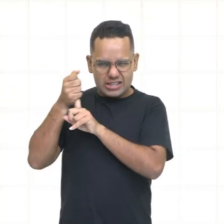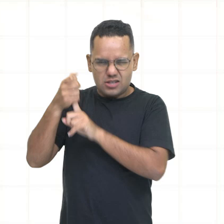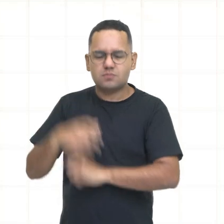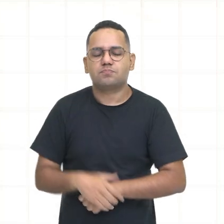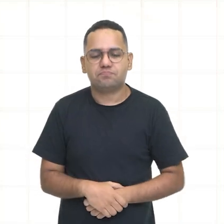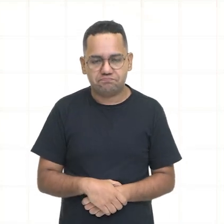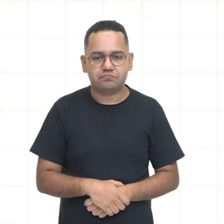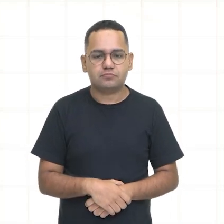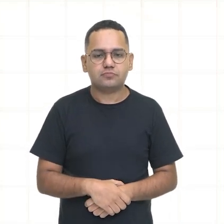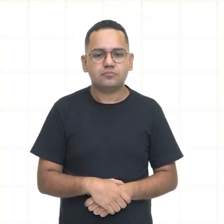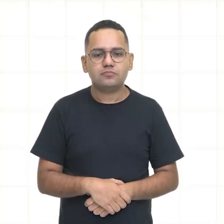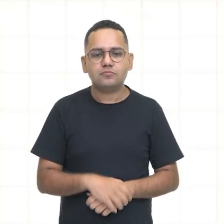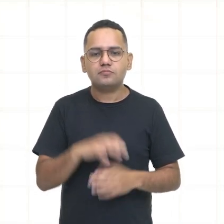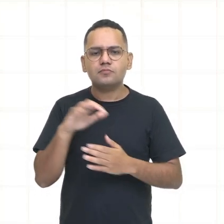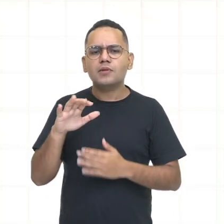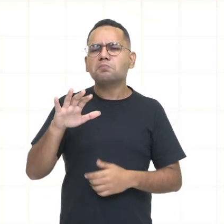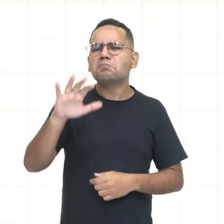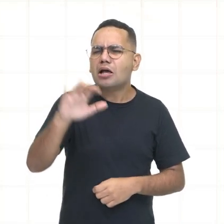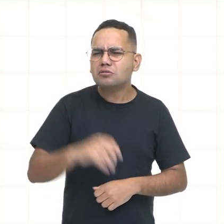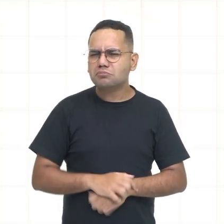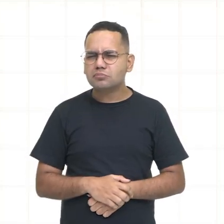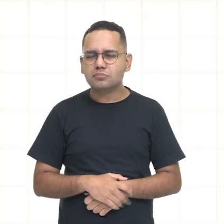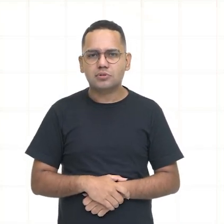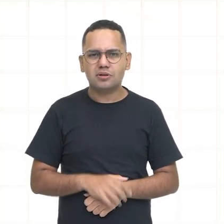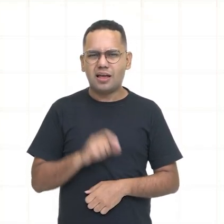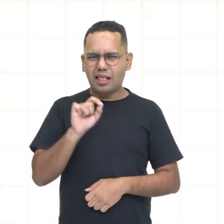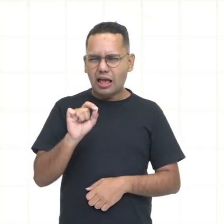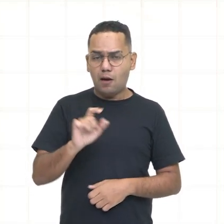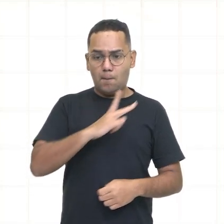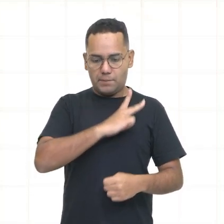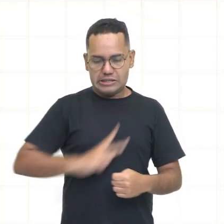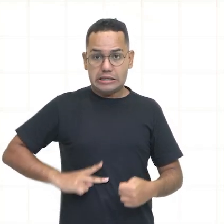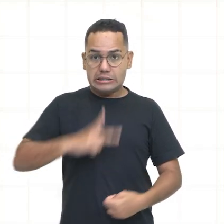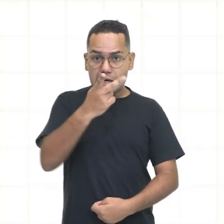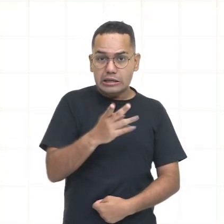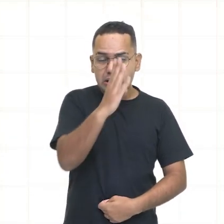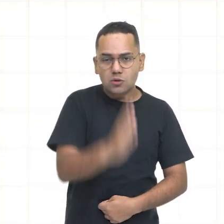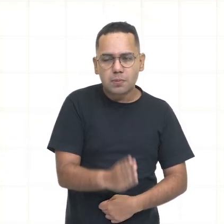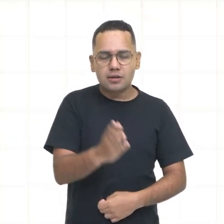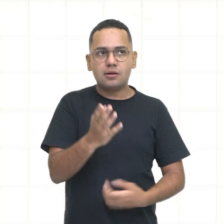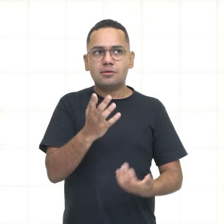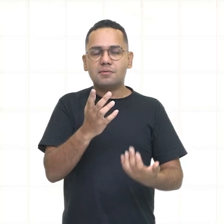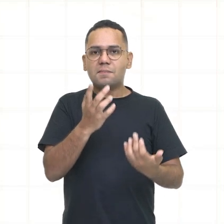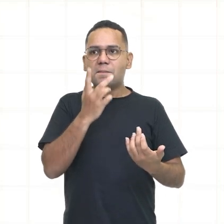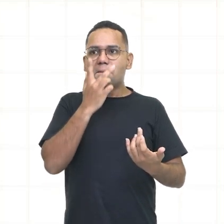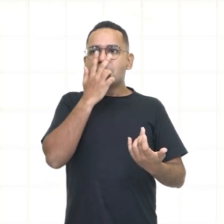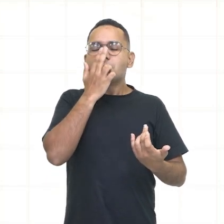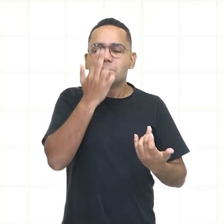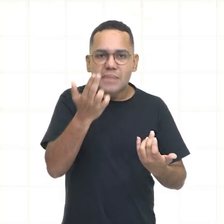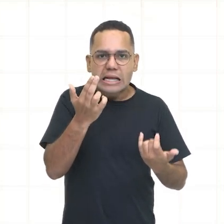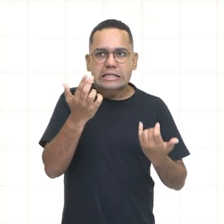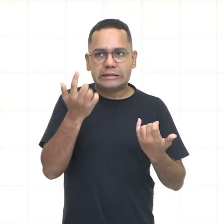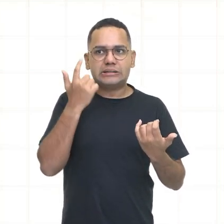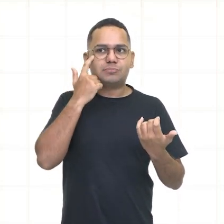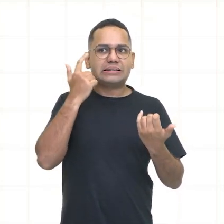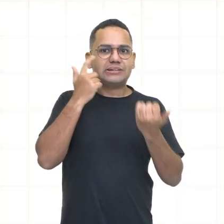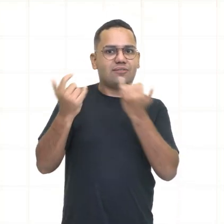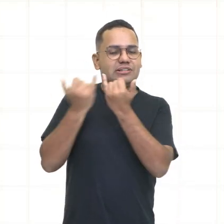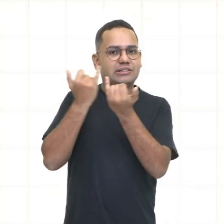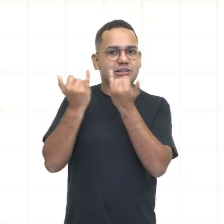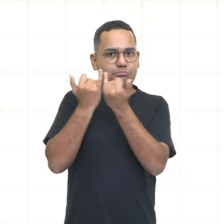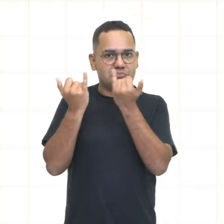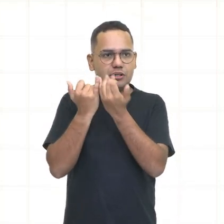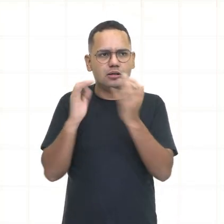fascismo, o Getúlio Vargas era um simpatizante desse tipo de governo. Professor, o senhor está querendo dizer que o